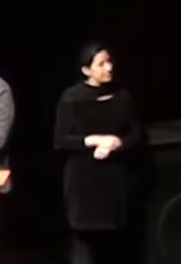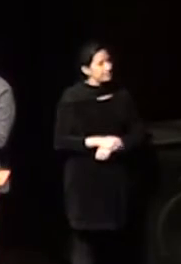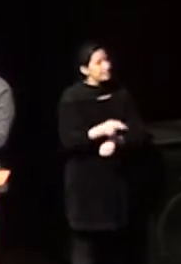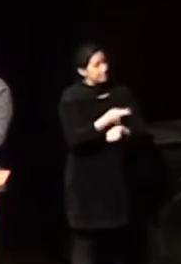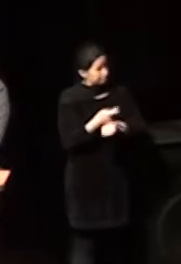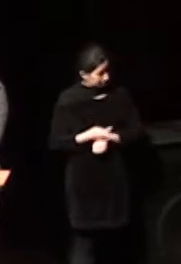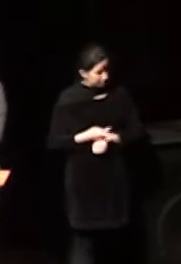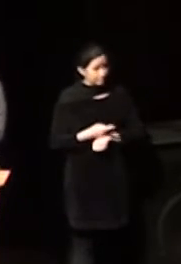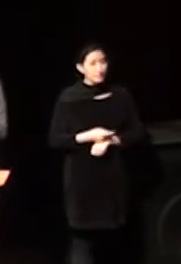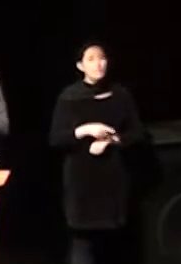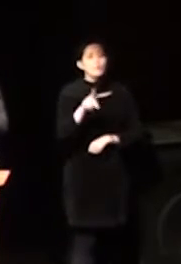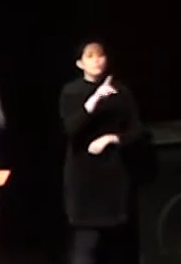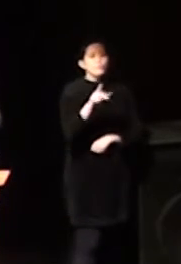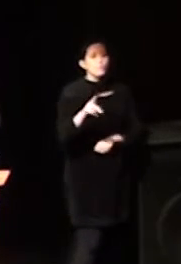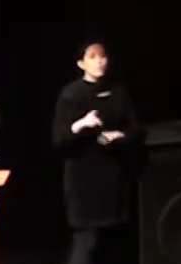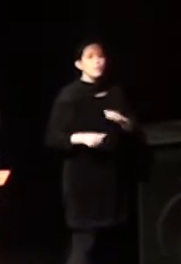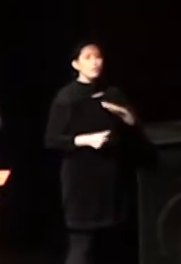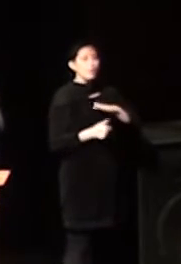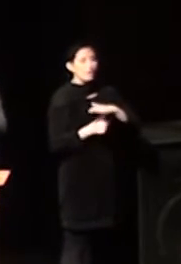professor Márcio Roberto Matheus.